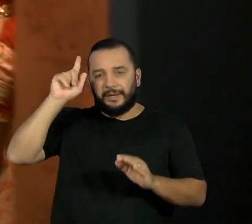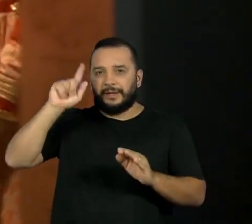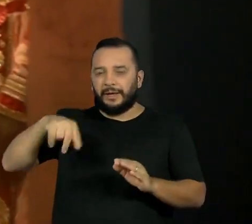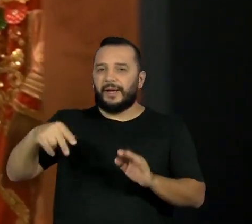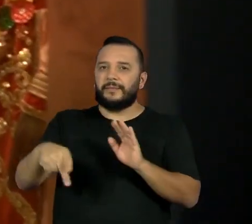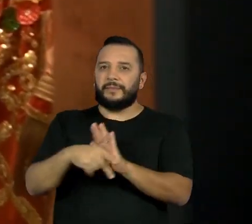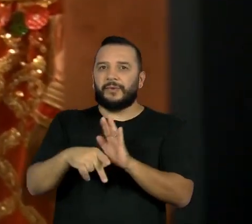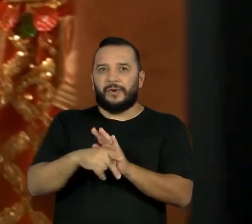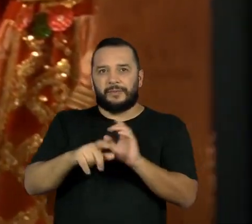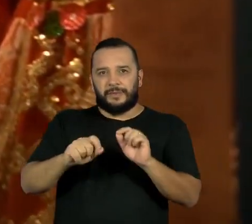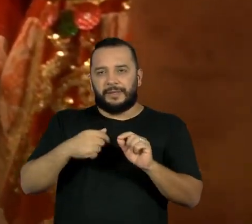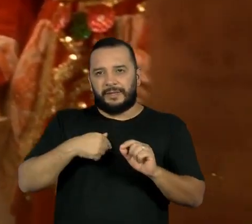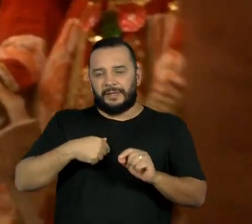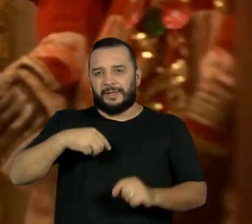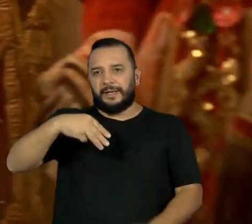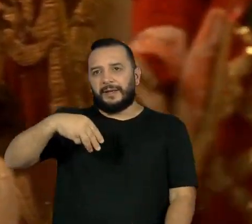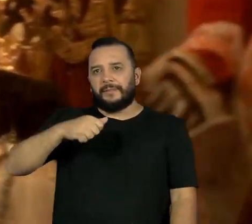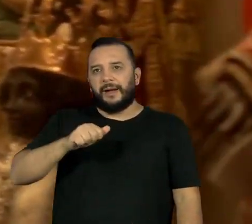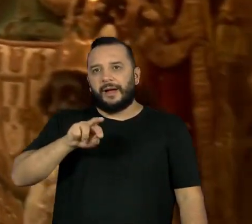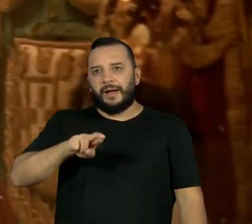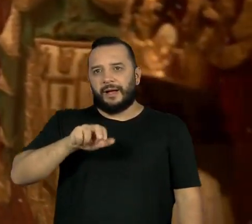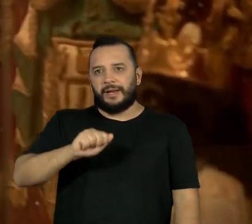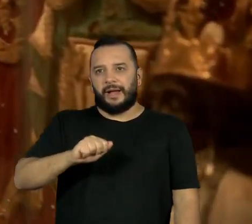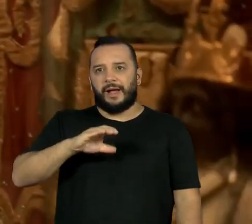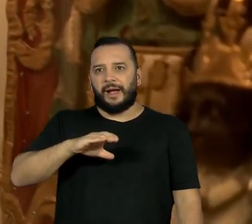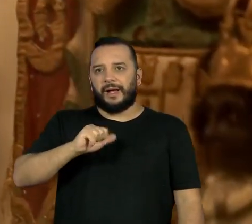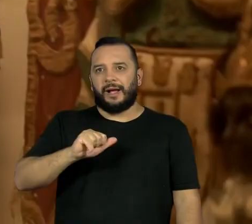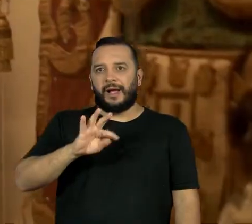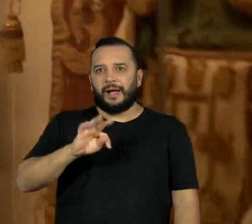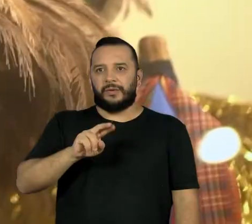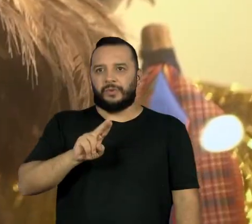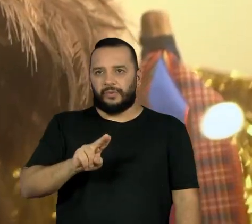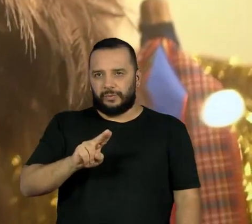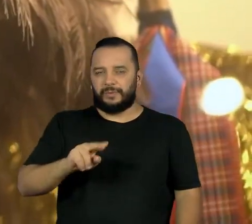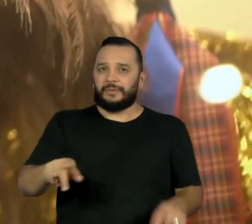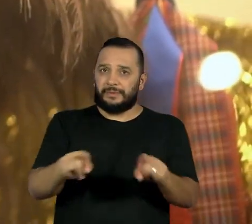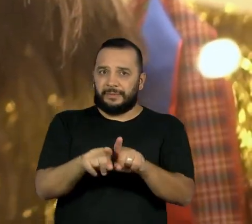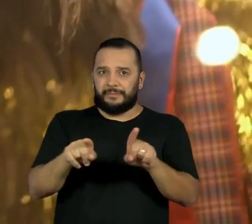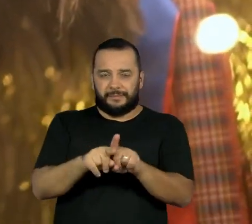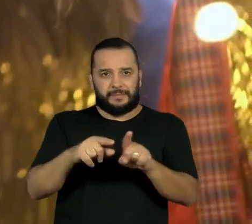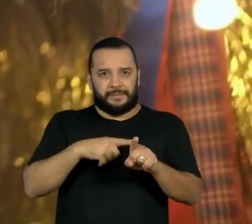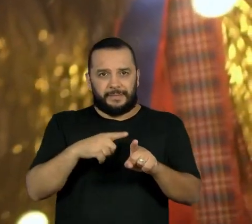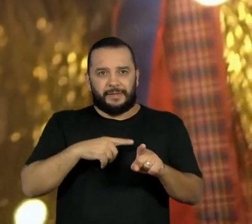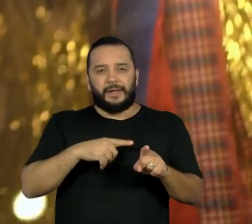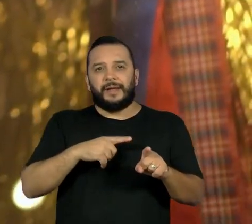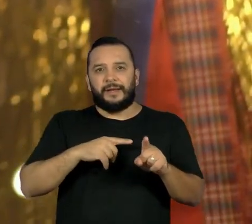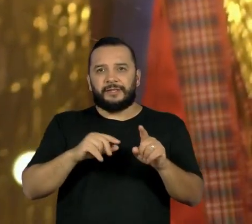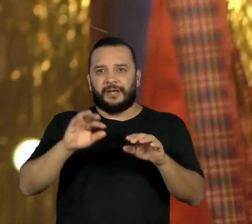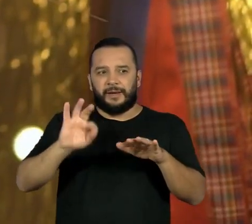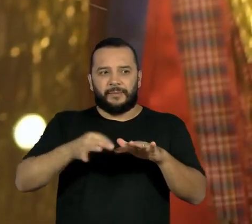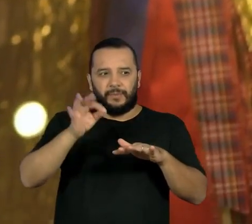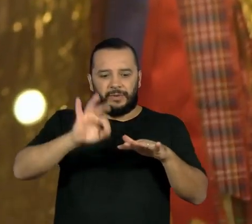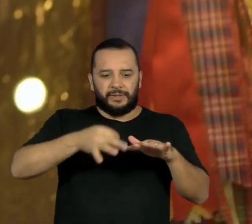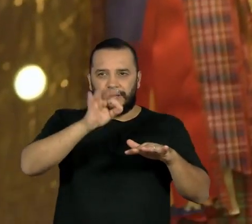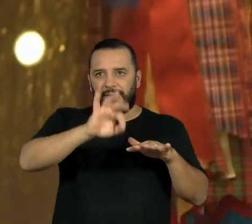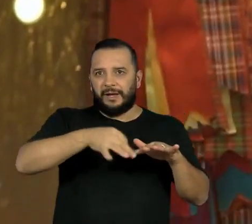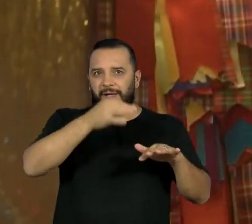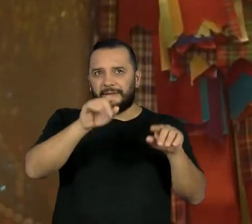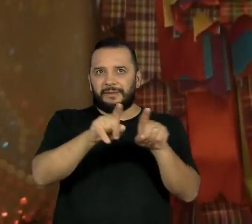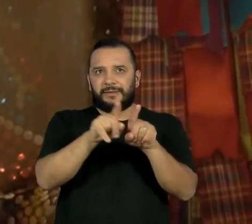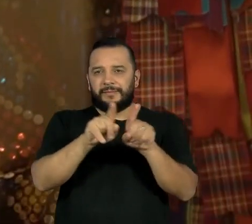A presença muito forte dos bordados que são feitos à mão, das lantejoulas e de uma arte